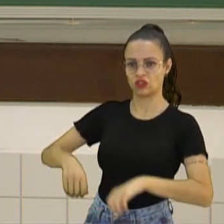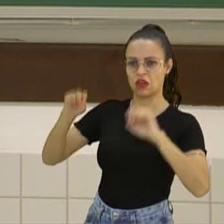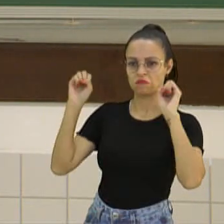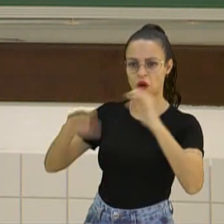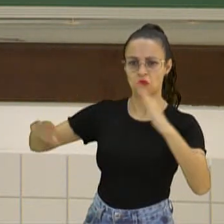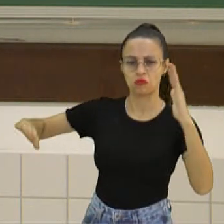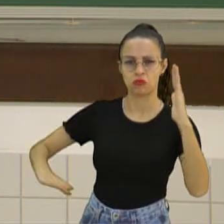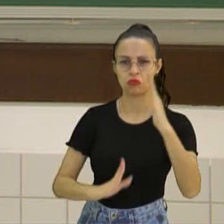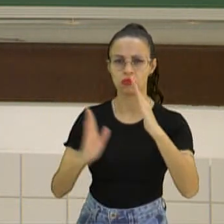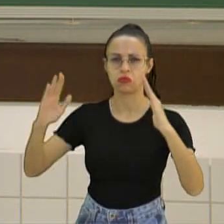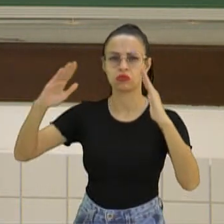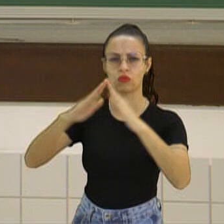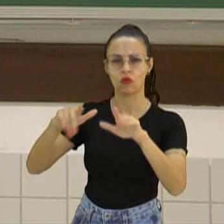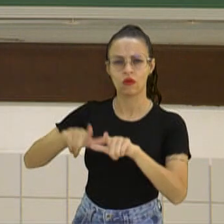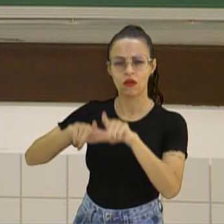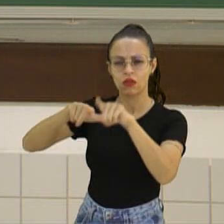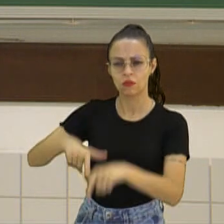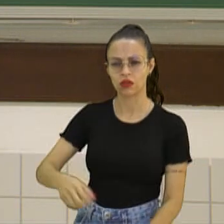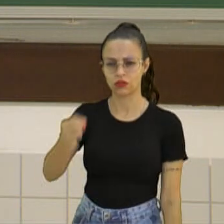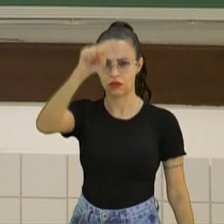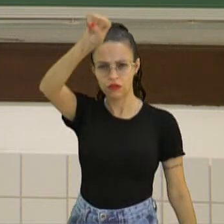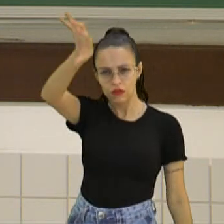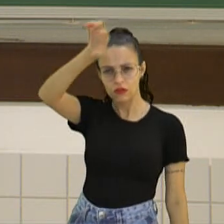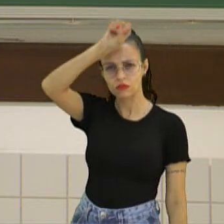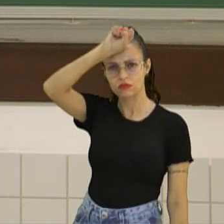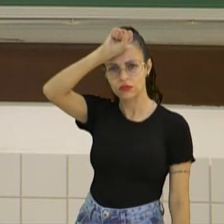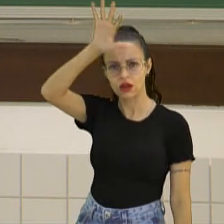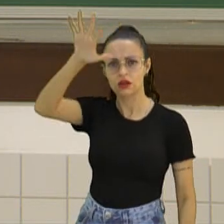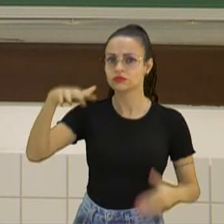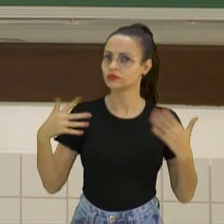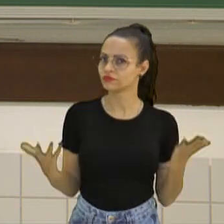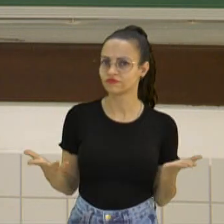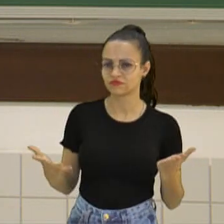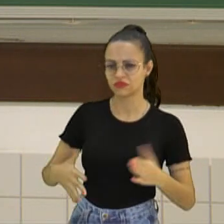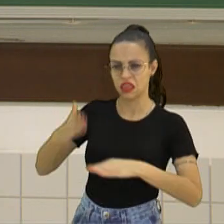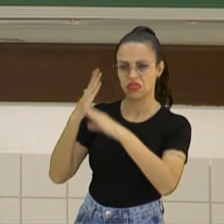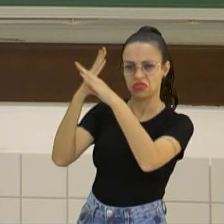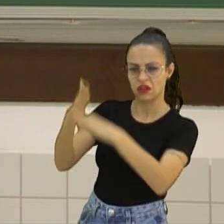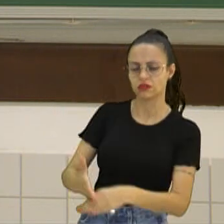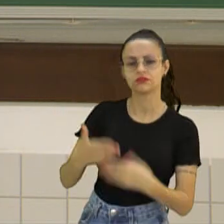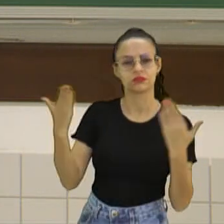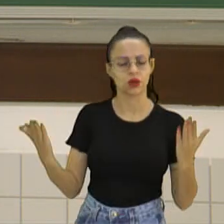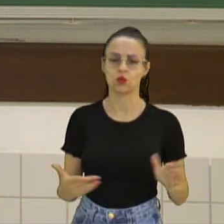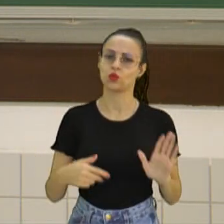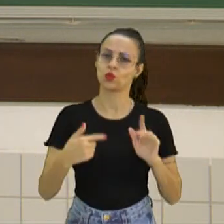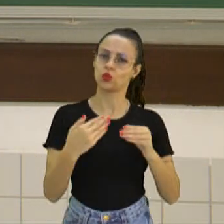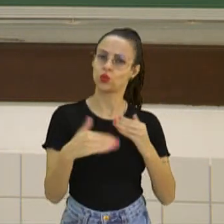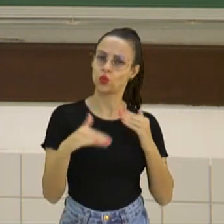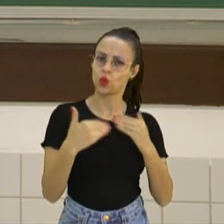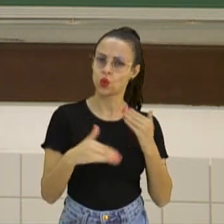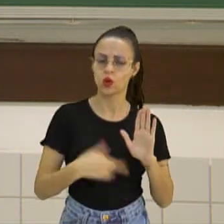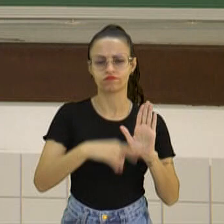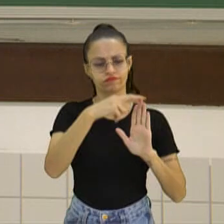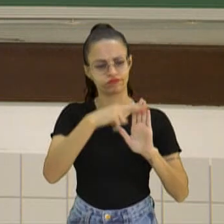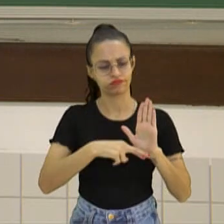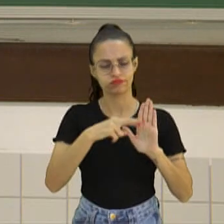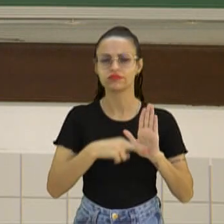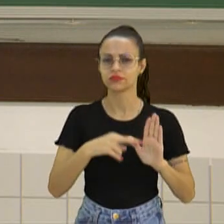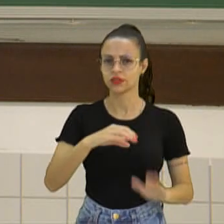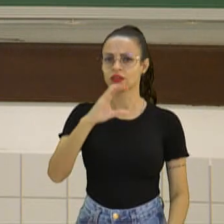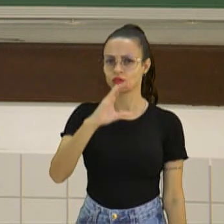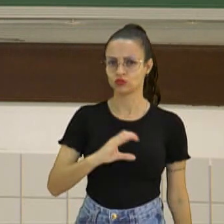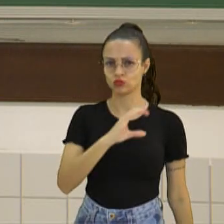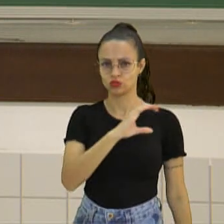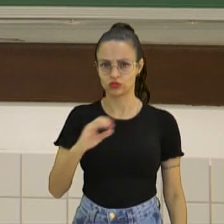de umbanda e candomblé ataca ou é porque pensa diferente sim inclusive está ferindo os princípios do cristianismo Bem